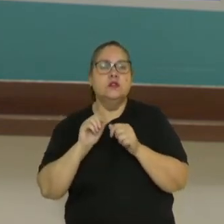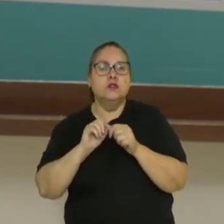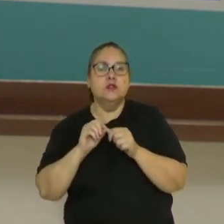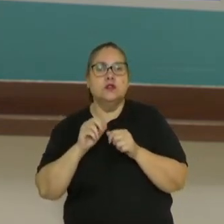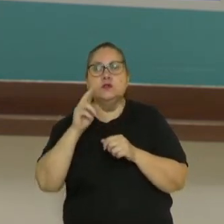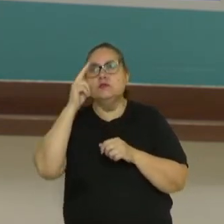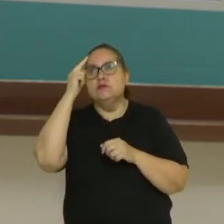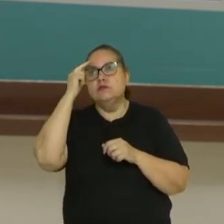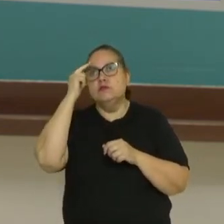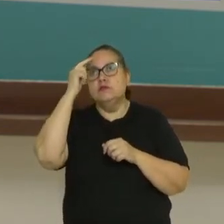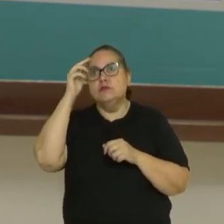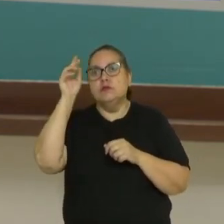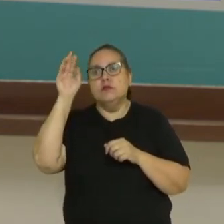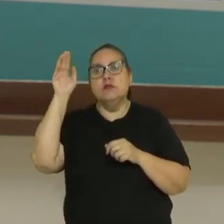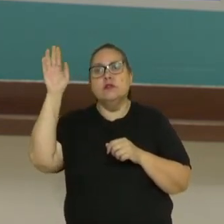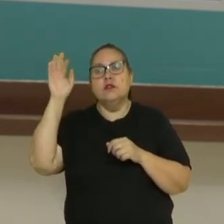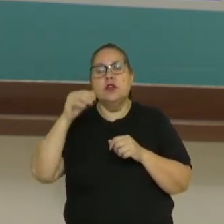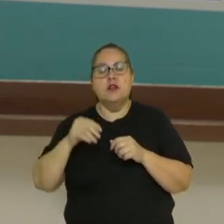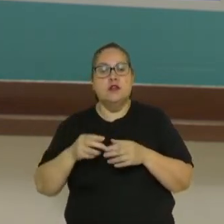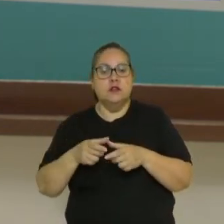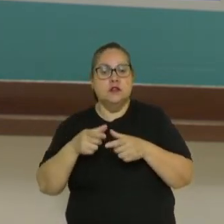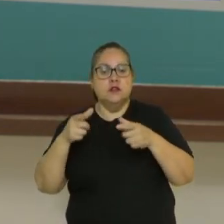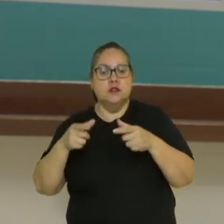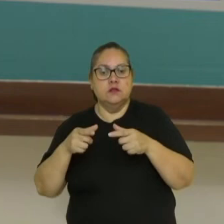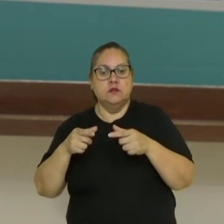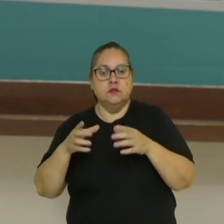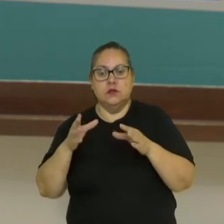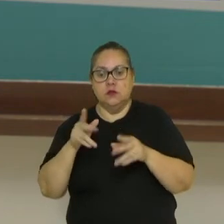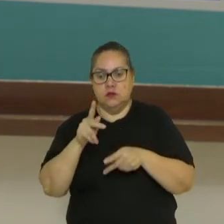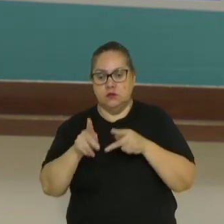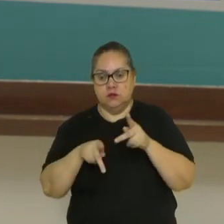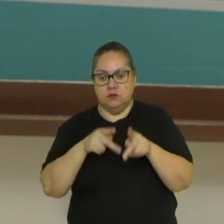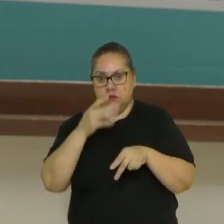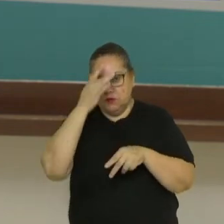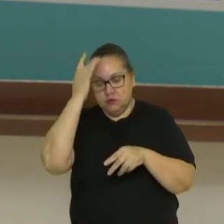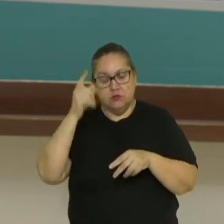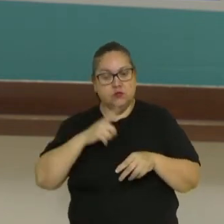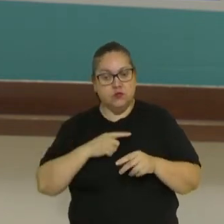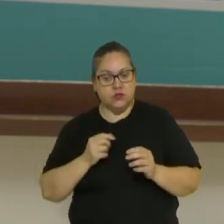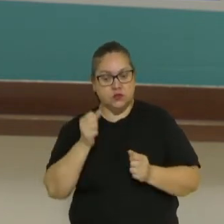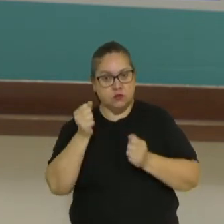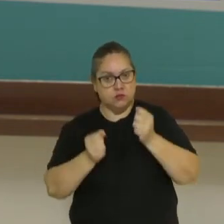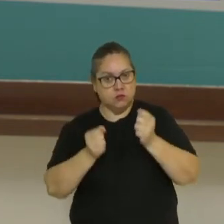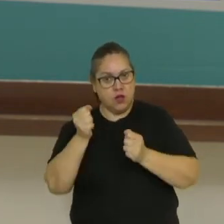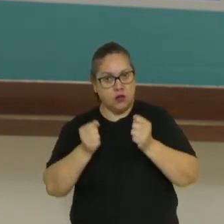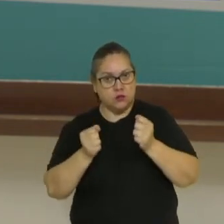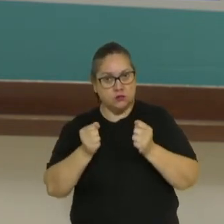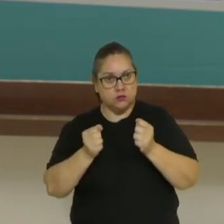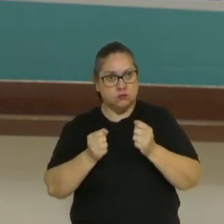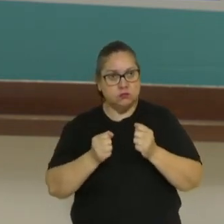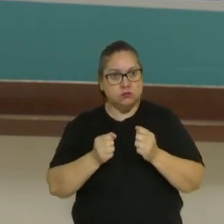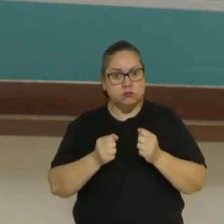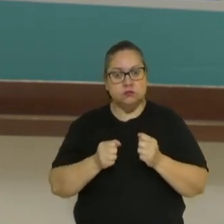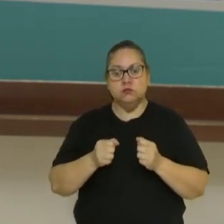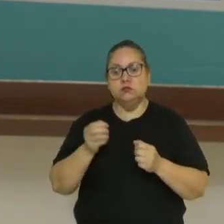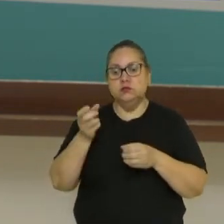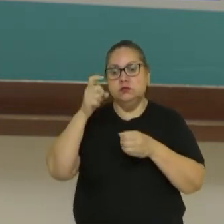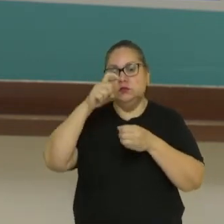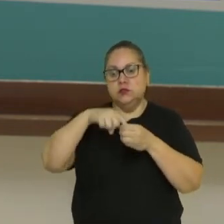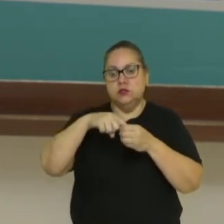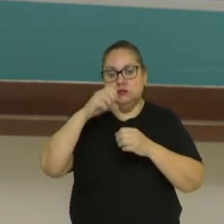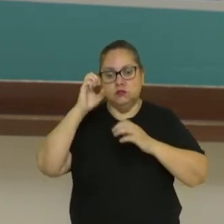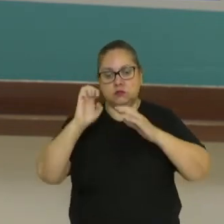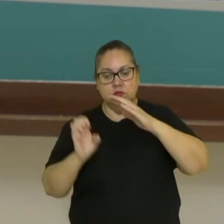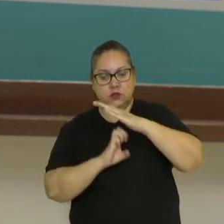dele, que era fazer com que grande parte da população tivesse um veículo automotivo. Nas empresas que